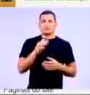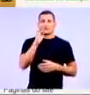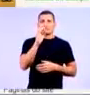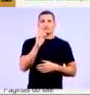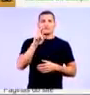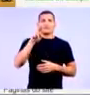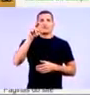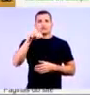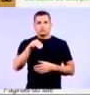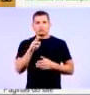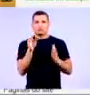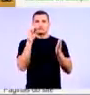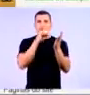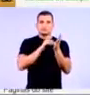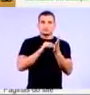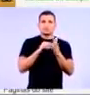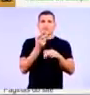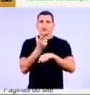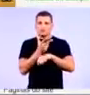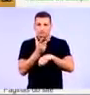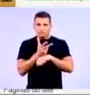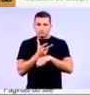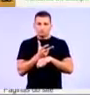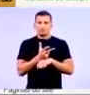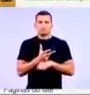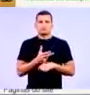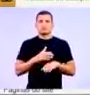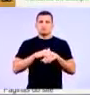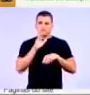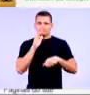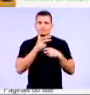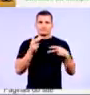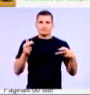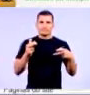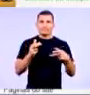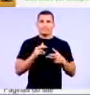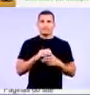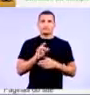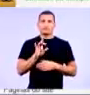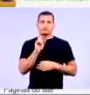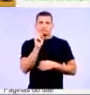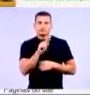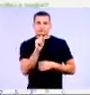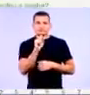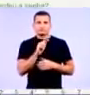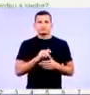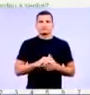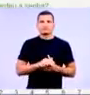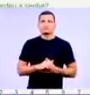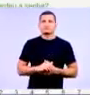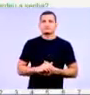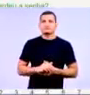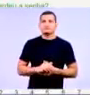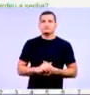discussões, postagens, vídeos e muito mais. Tudo isso apenas com um clique.